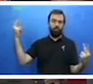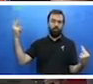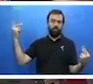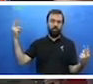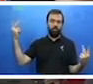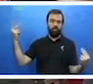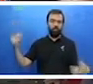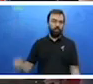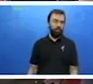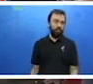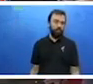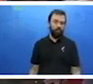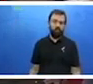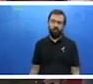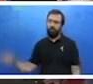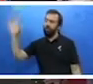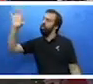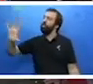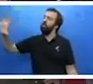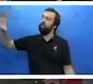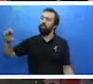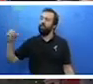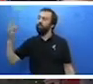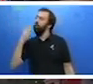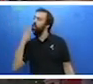Então, cada região de uma cor,